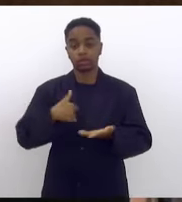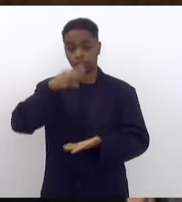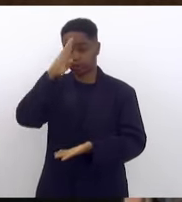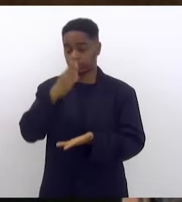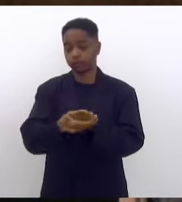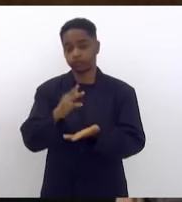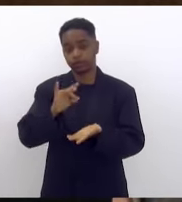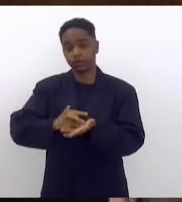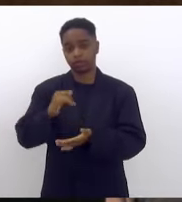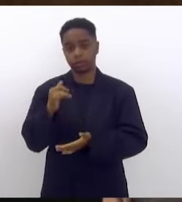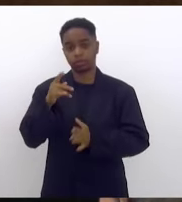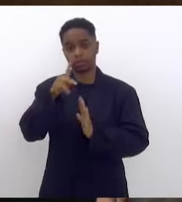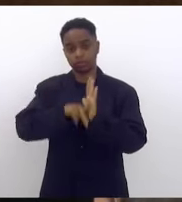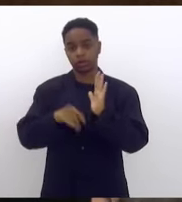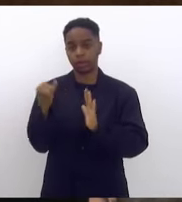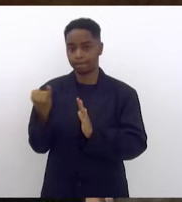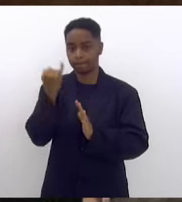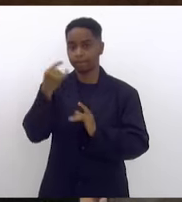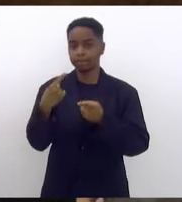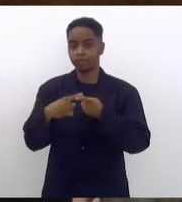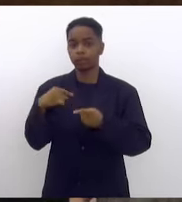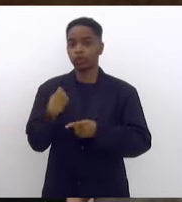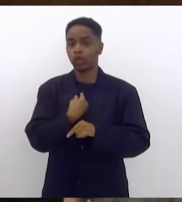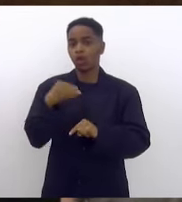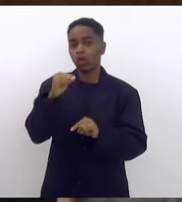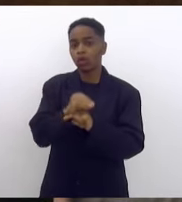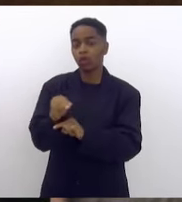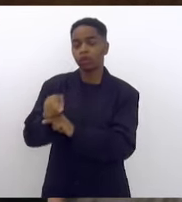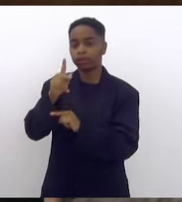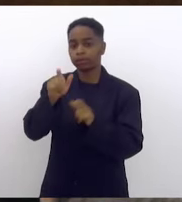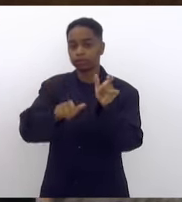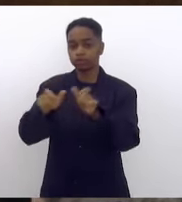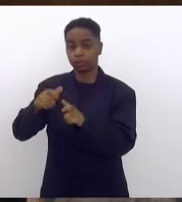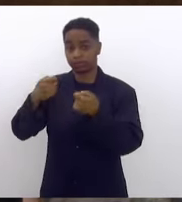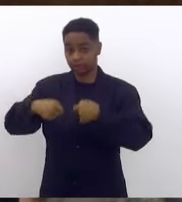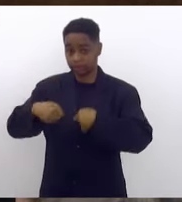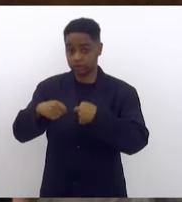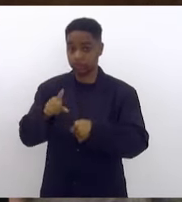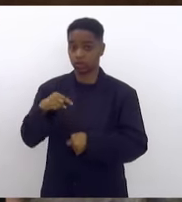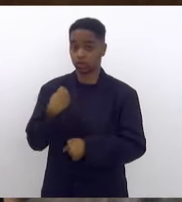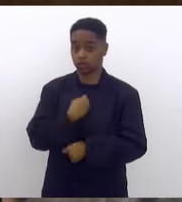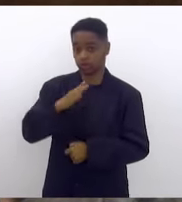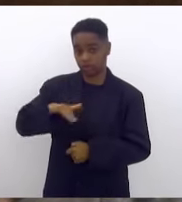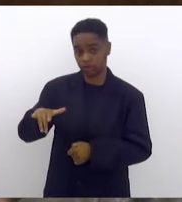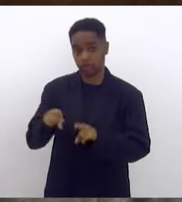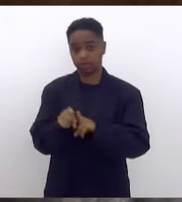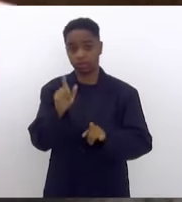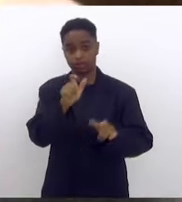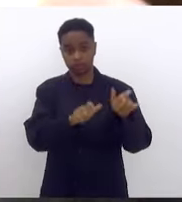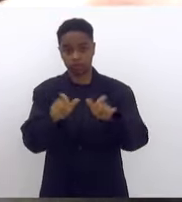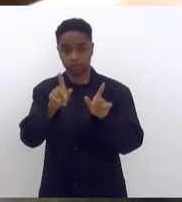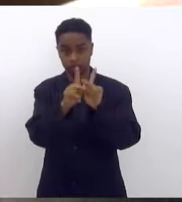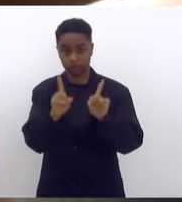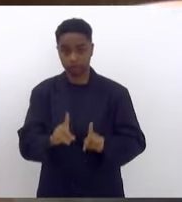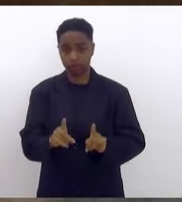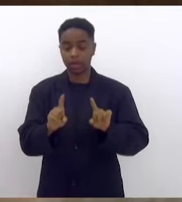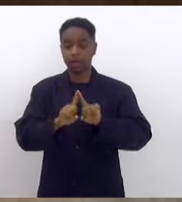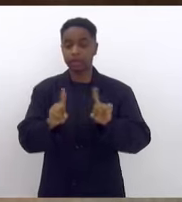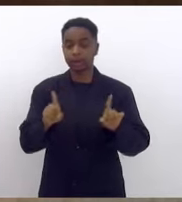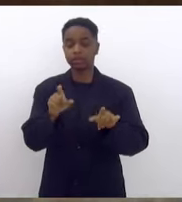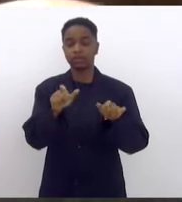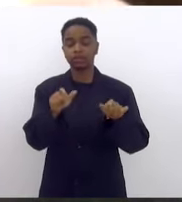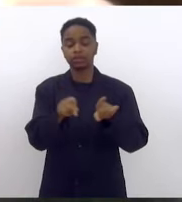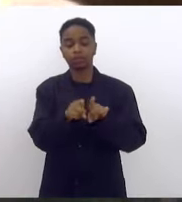extrema importância para que não cuidemos apenas de quem realmente precisa, que são nossas crianças, nossas pessoas com deficiência, mas quem cuida dessas